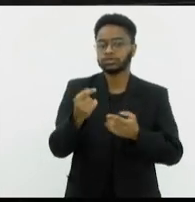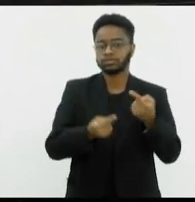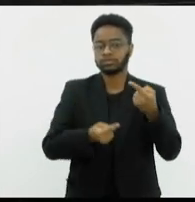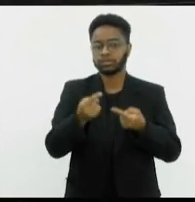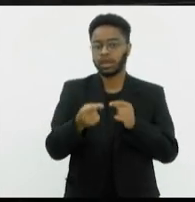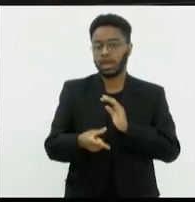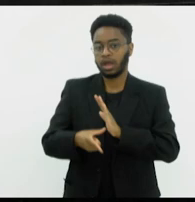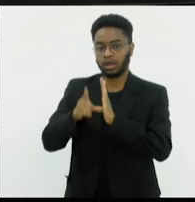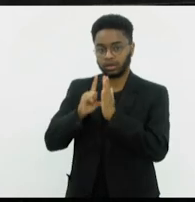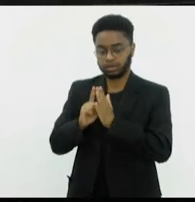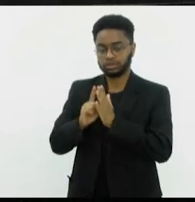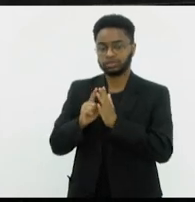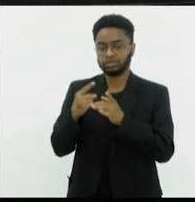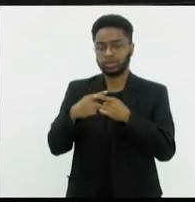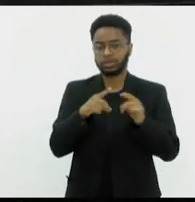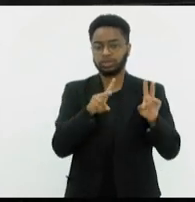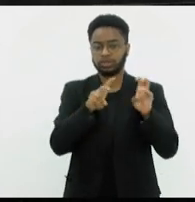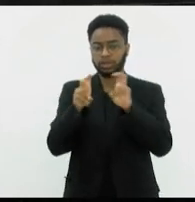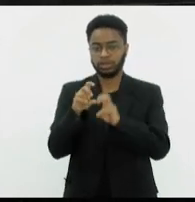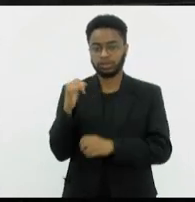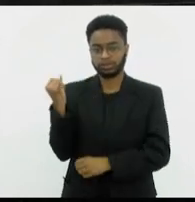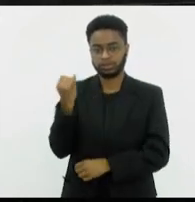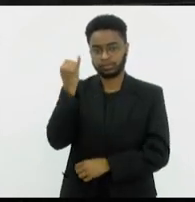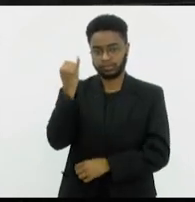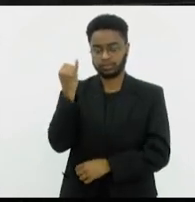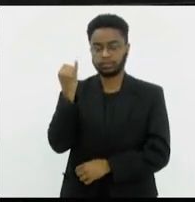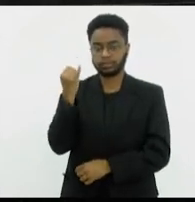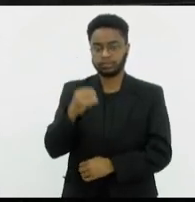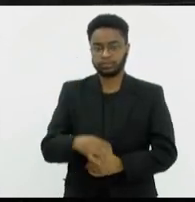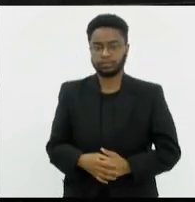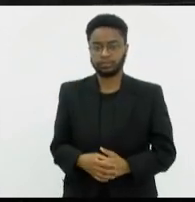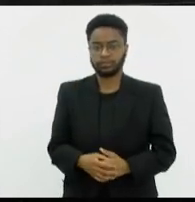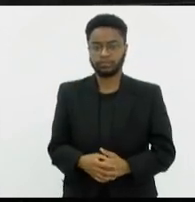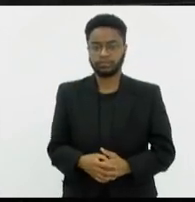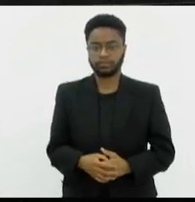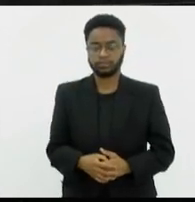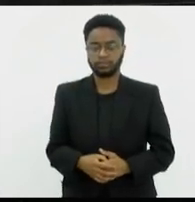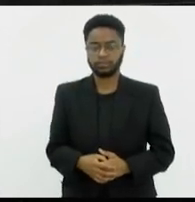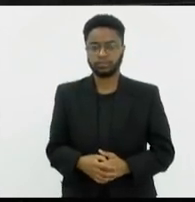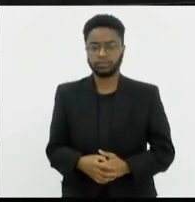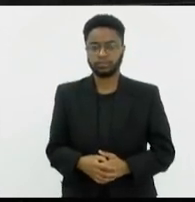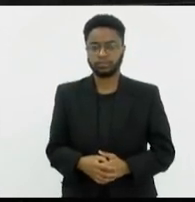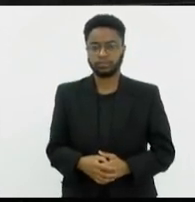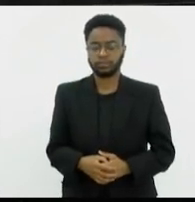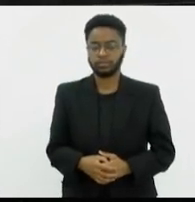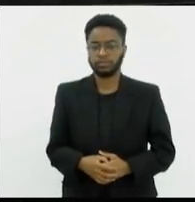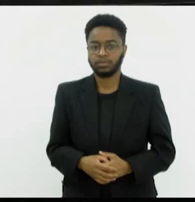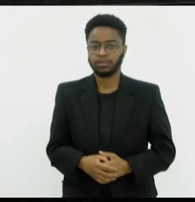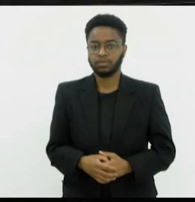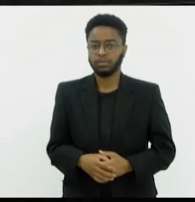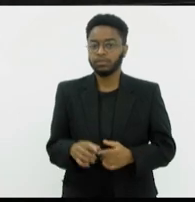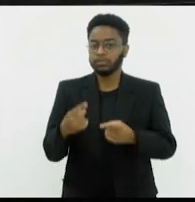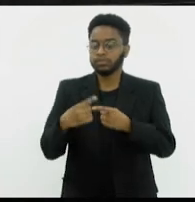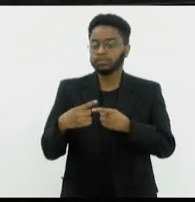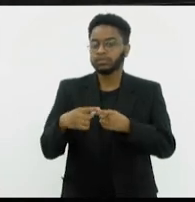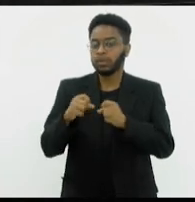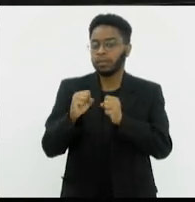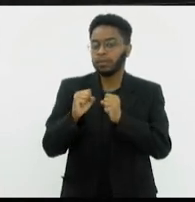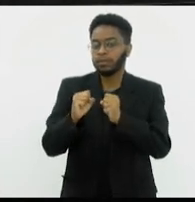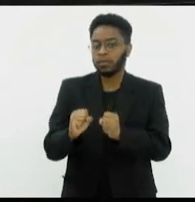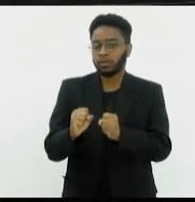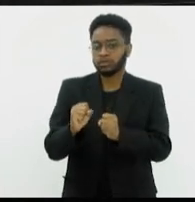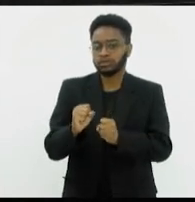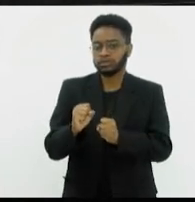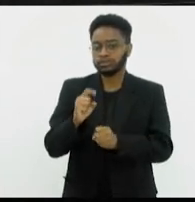de extrema importância e relevância, deputada Lucinha, que pode colocar em risco a